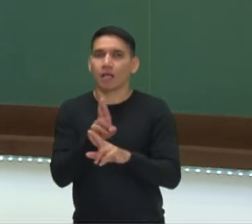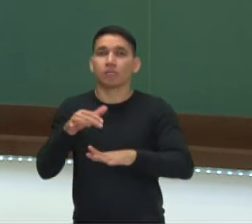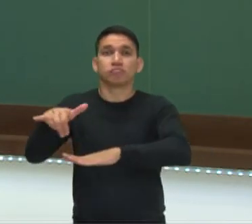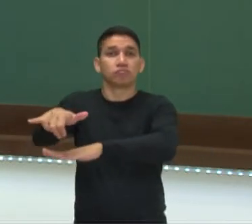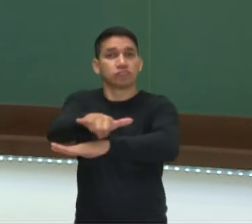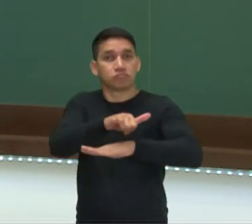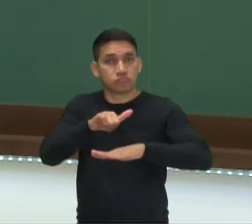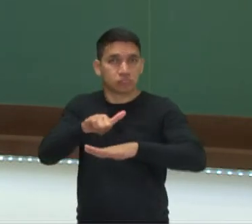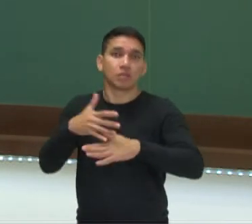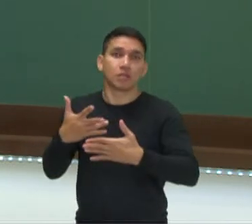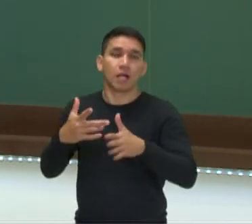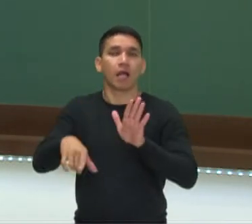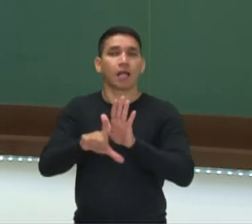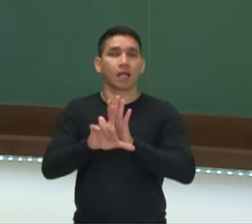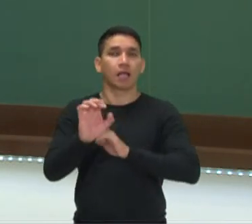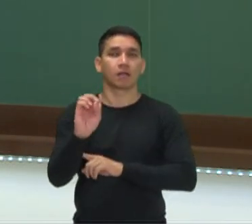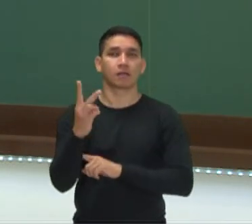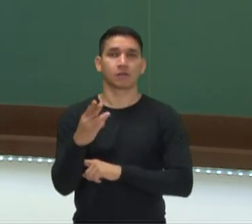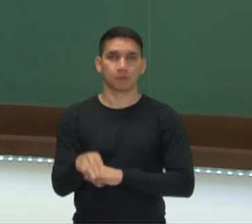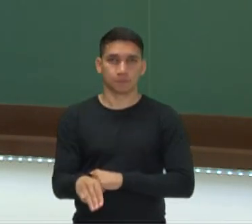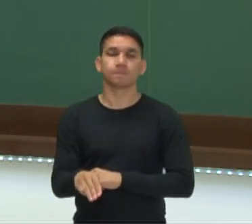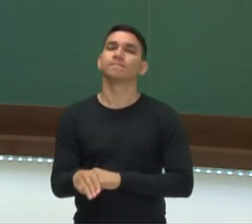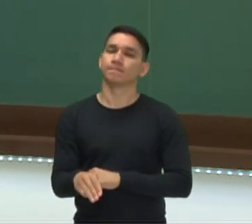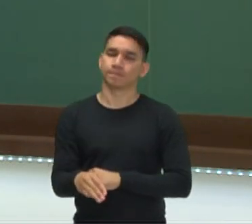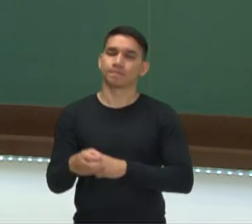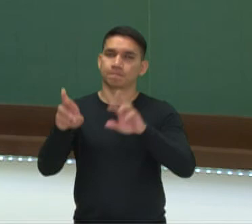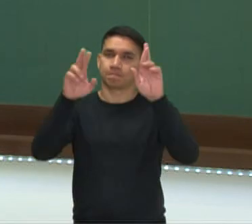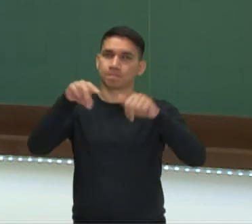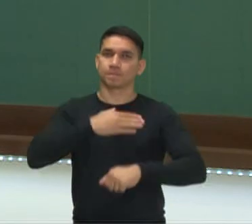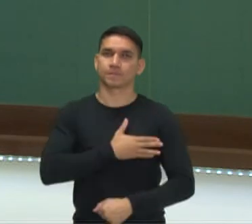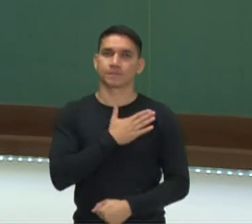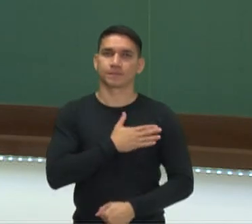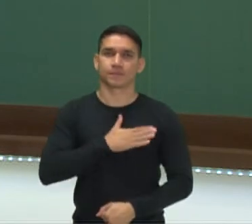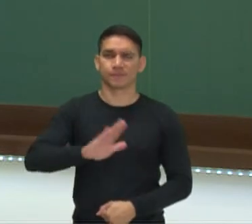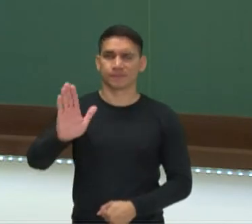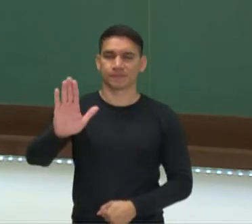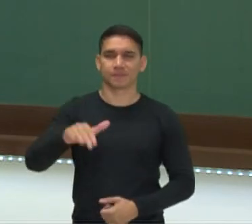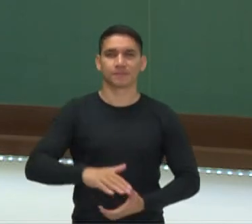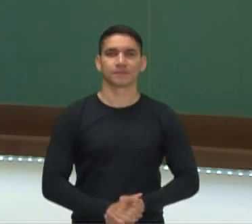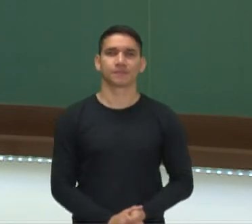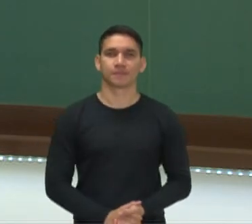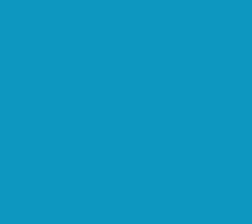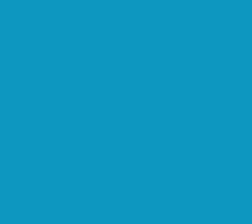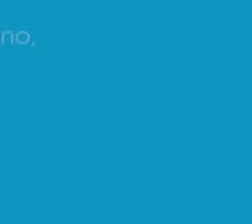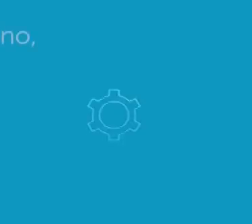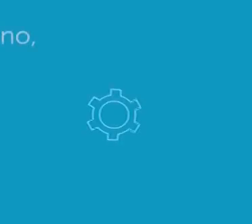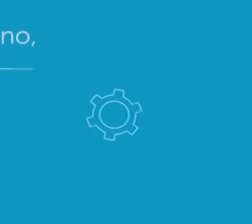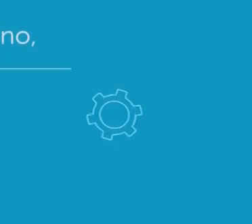elétrica, as leis de Ohm. Espero que vocês tenham gostado e até breve.